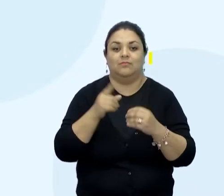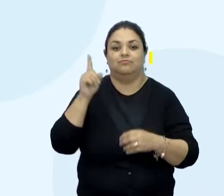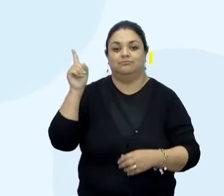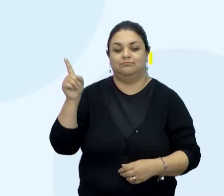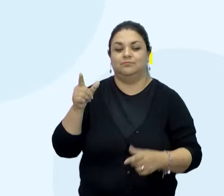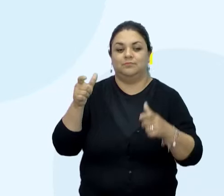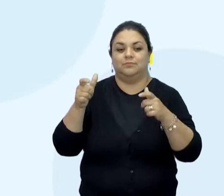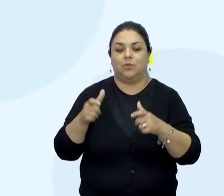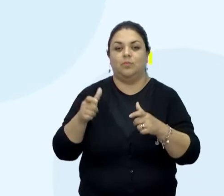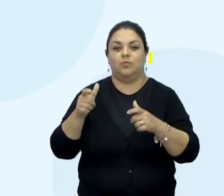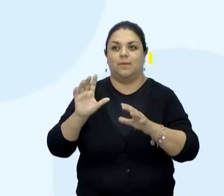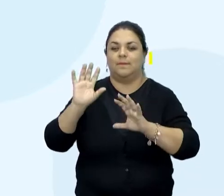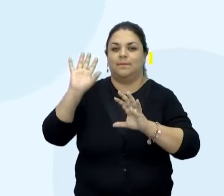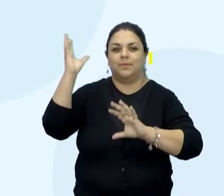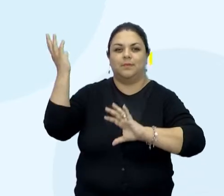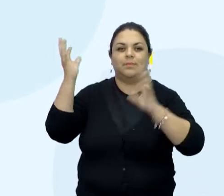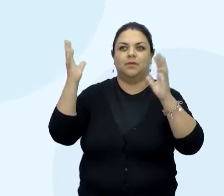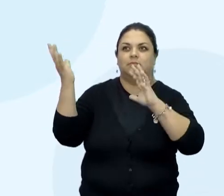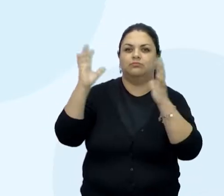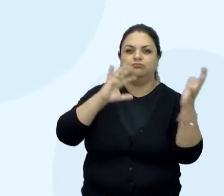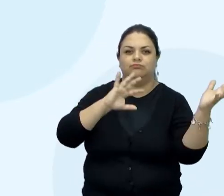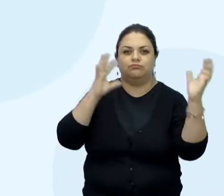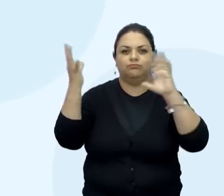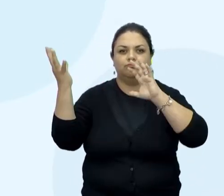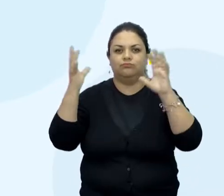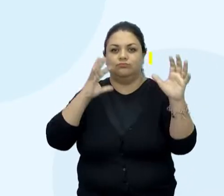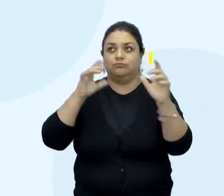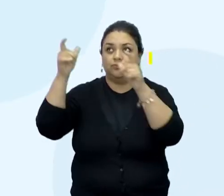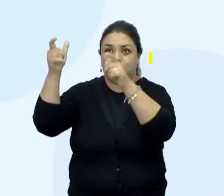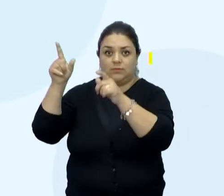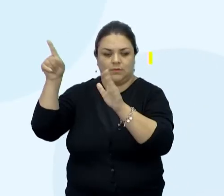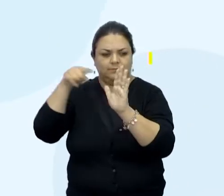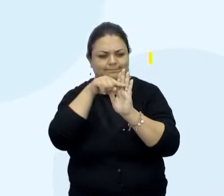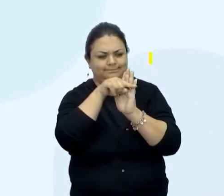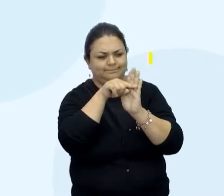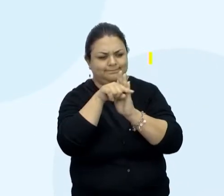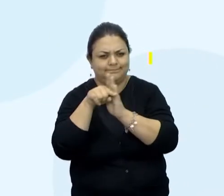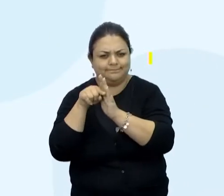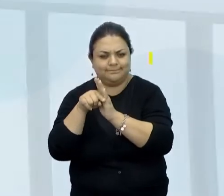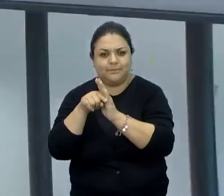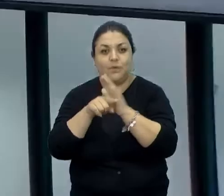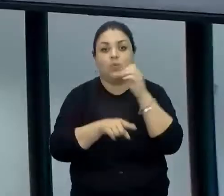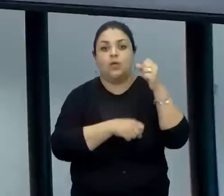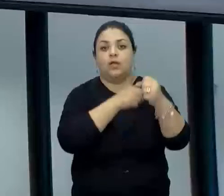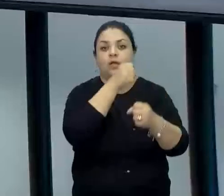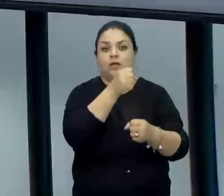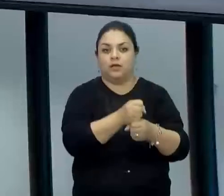Observações Meteorológicas durante o período de um ano. Então, só lembrando, né?